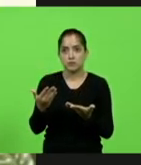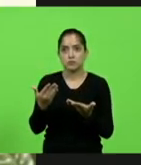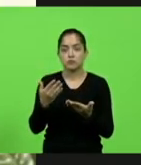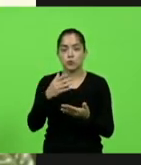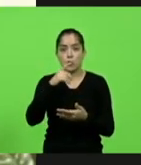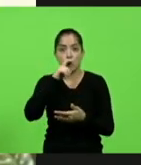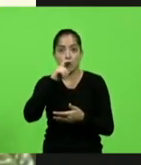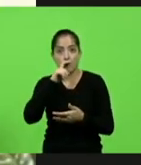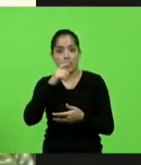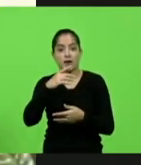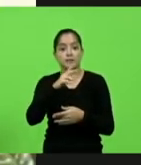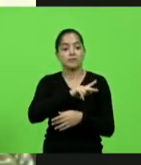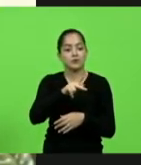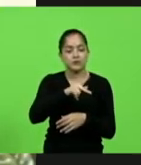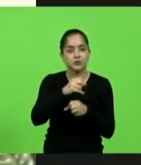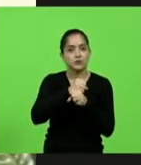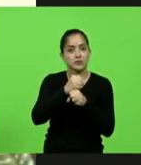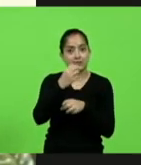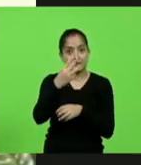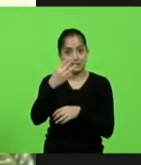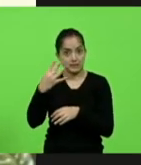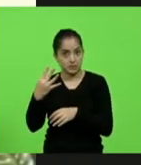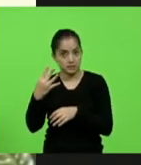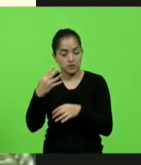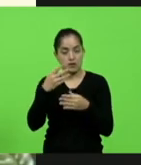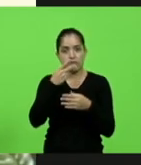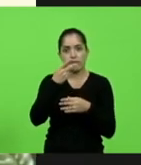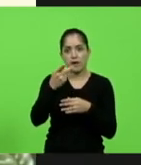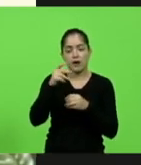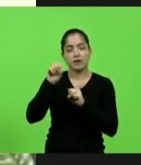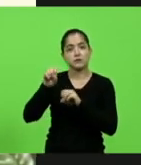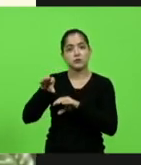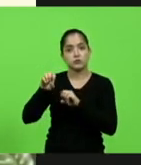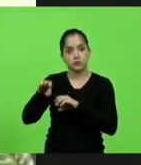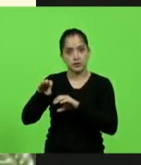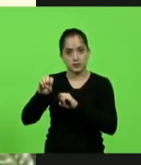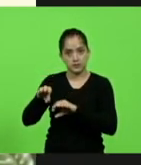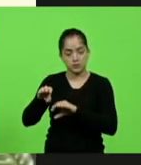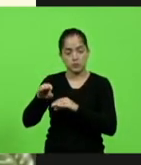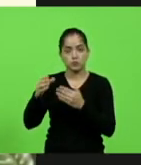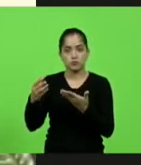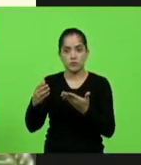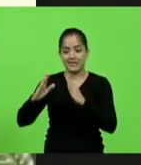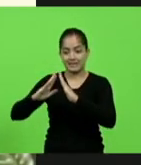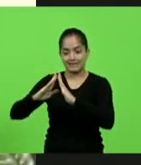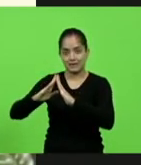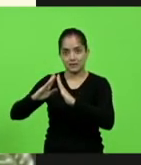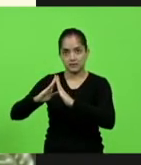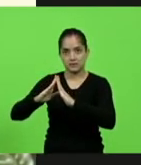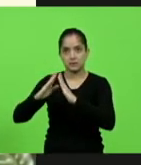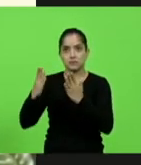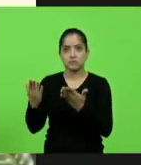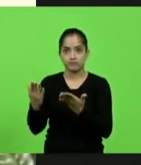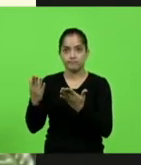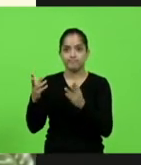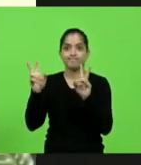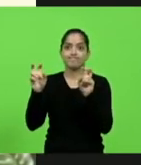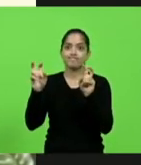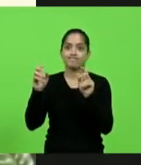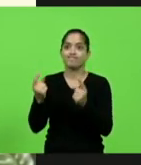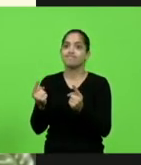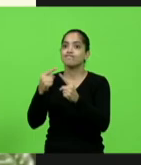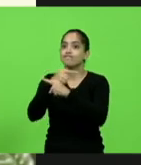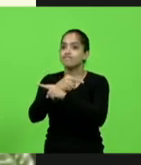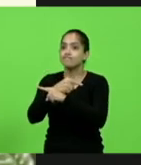como professor há 34 anos. Falar de educação, né, domiciliar já é um termo muito contraditório.